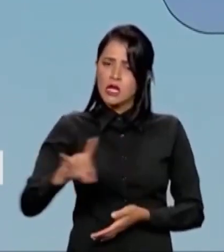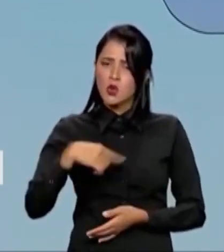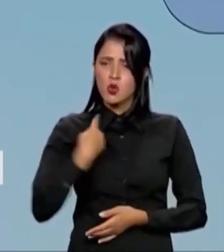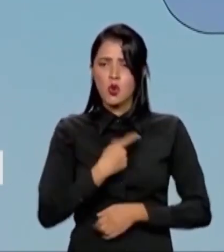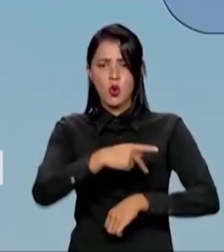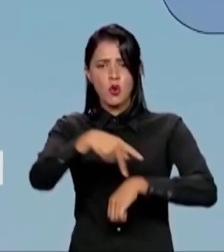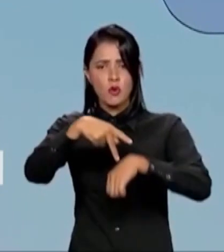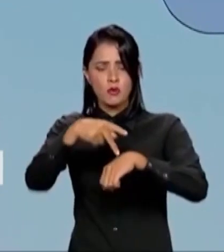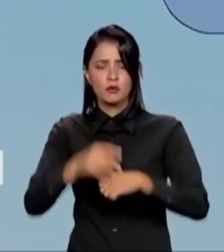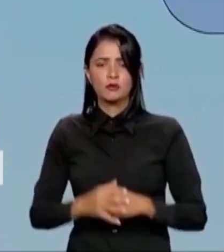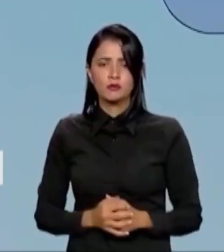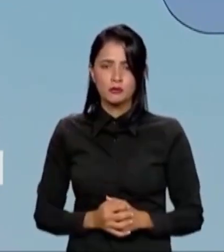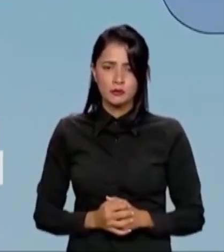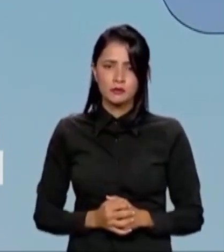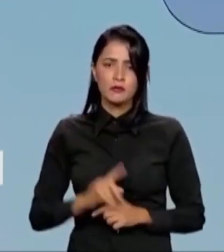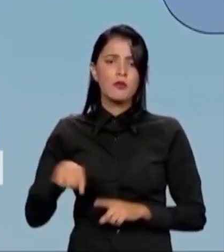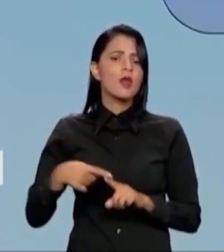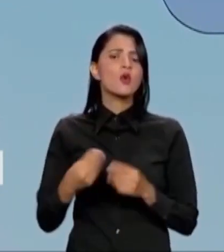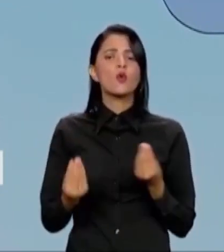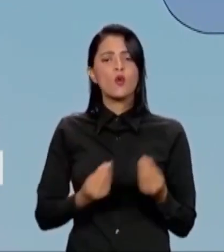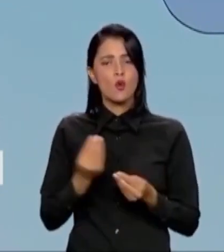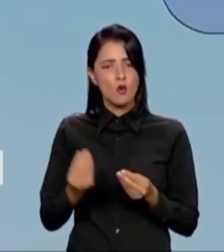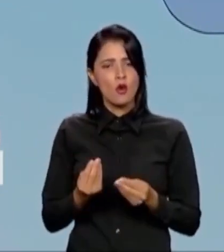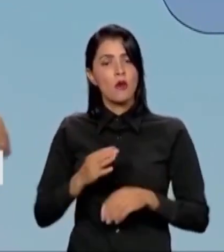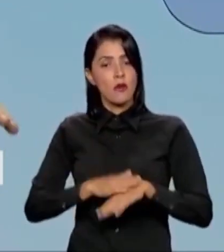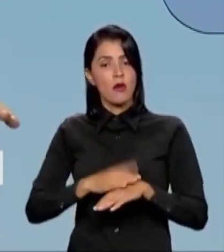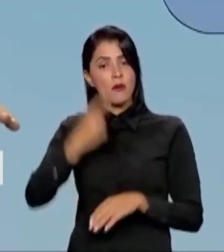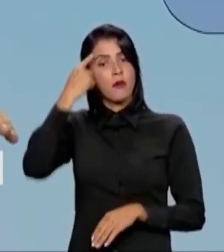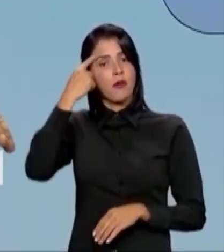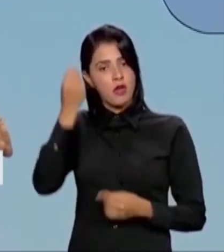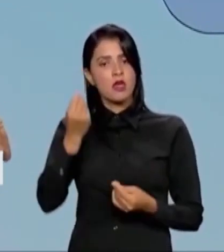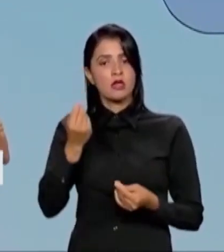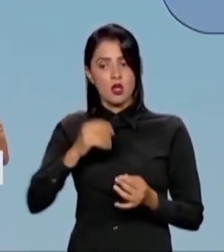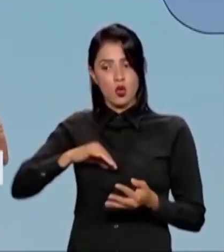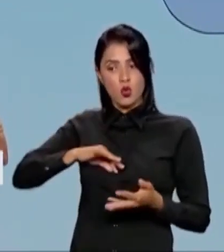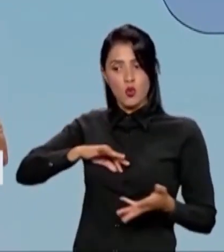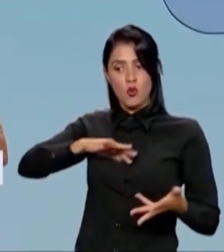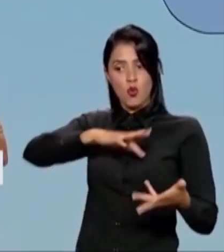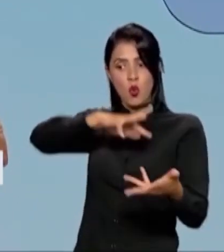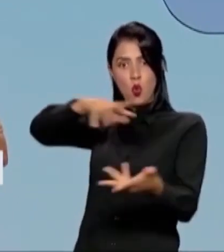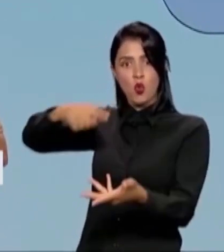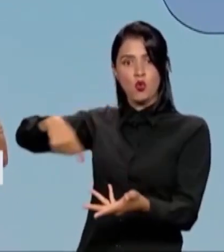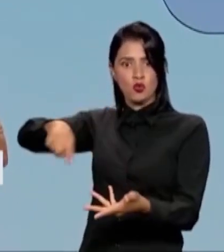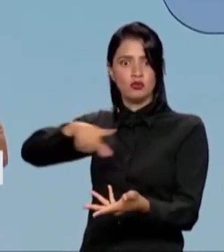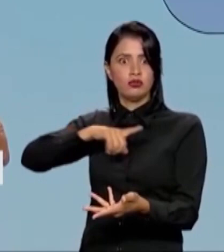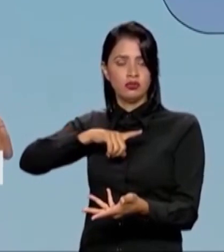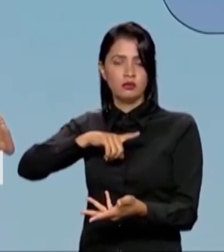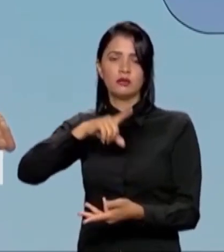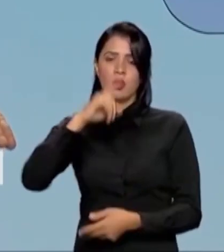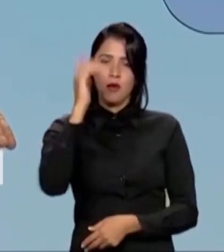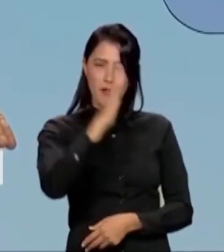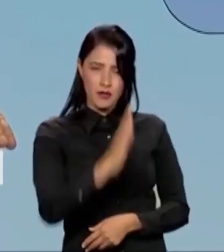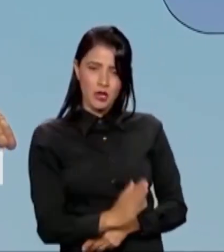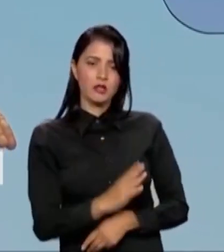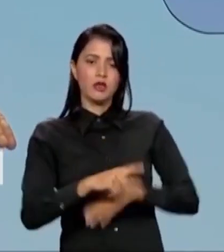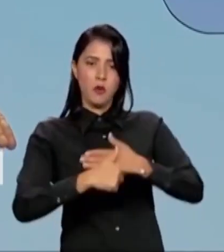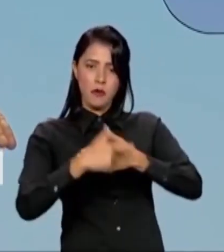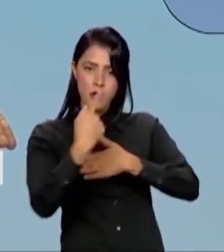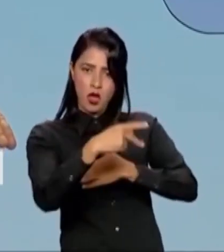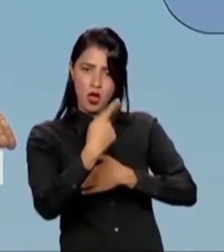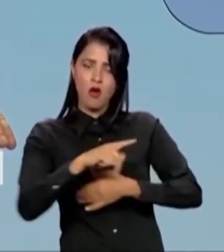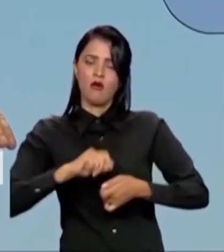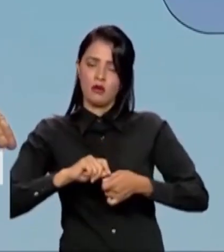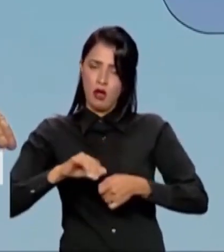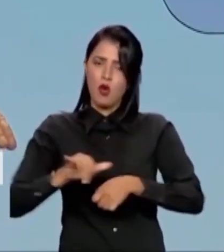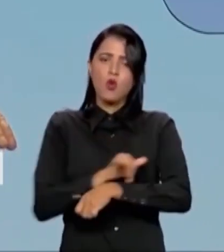nossos países, e mais ainda quando se pensa em escala global. O Brasil está fazendo a sua parte com